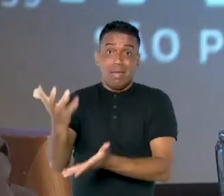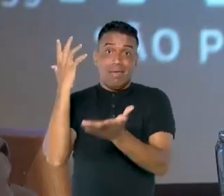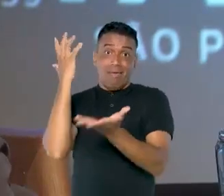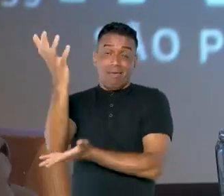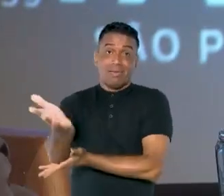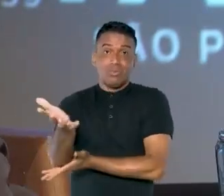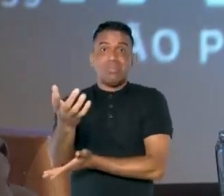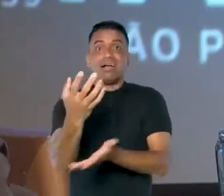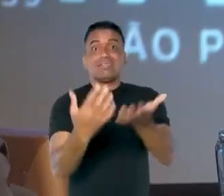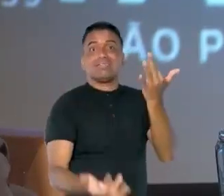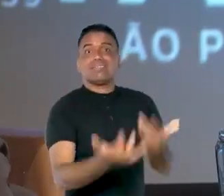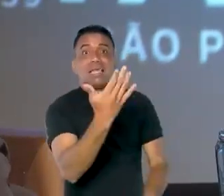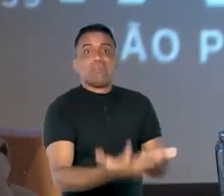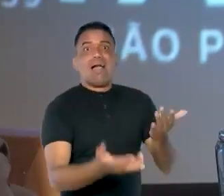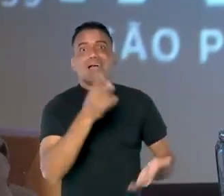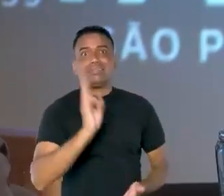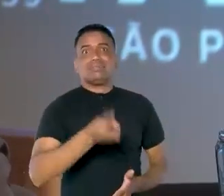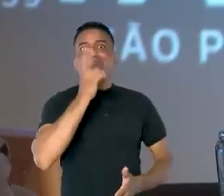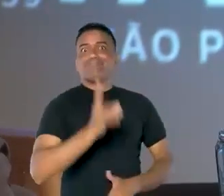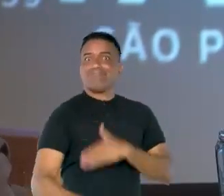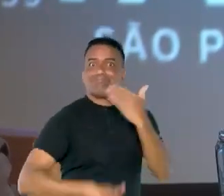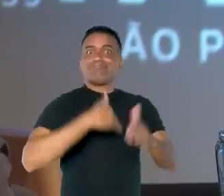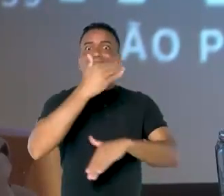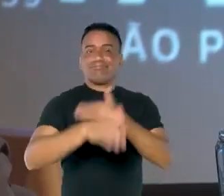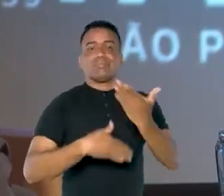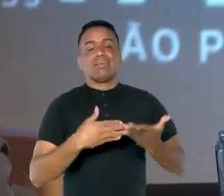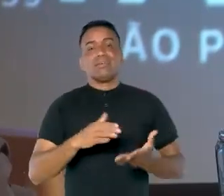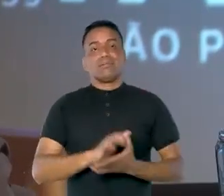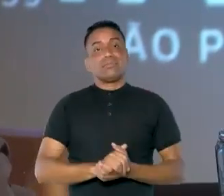Há coisas na Amazônia, eu mencionei a ela agora,